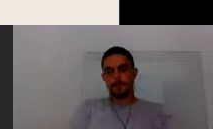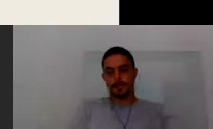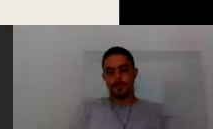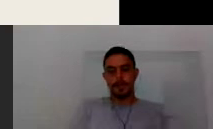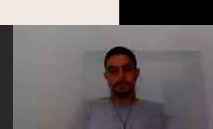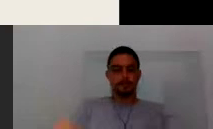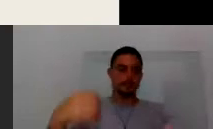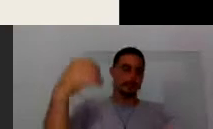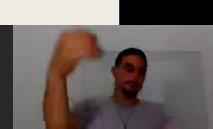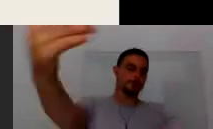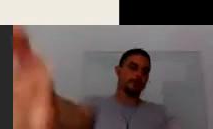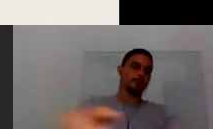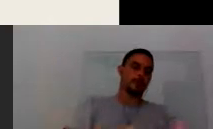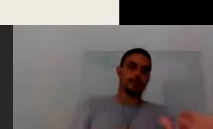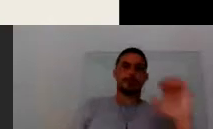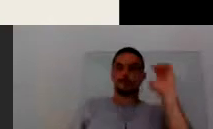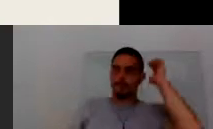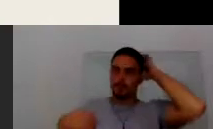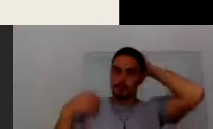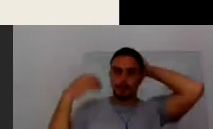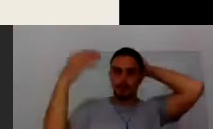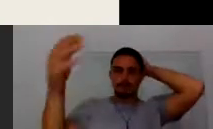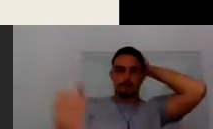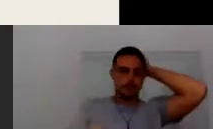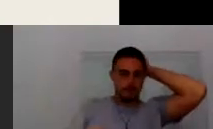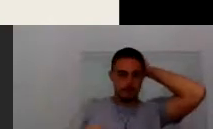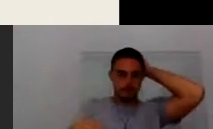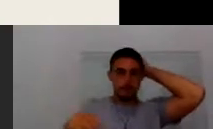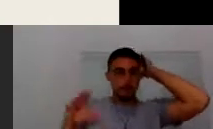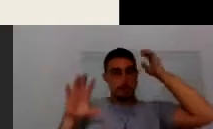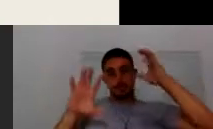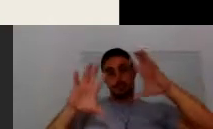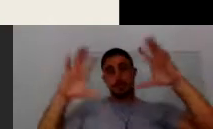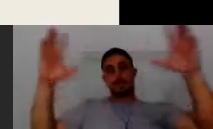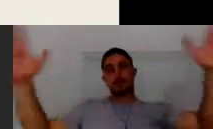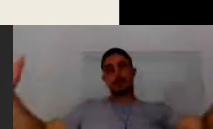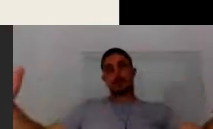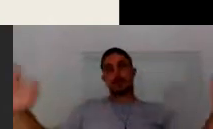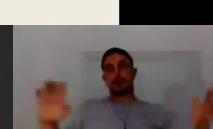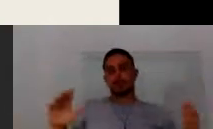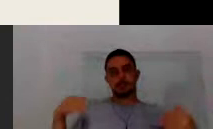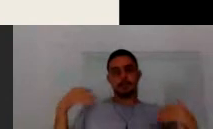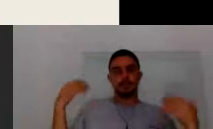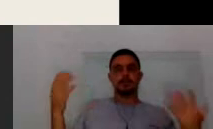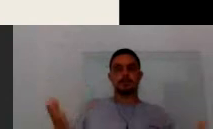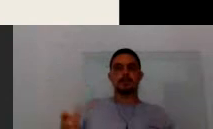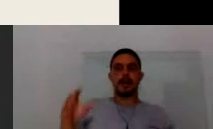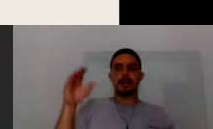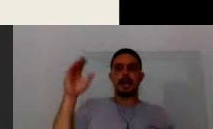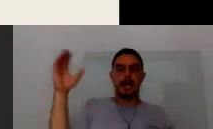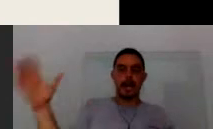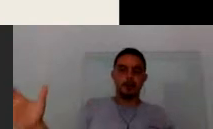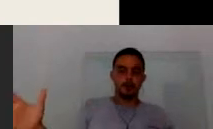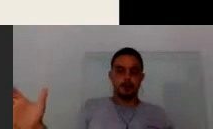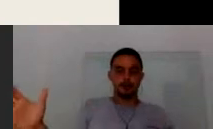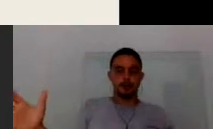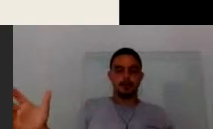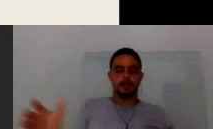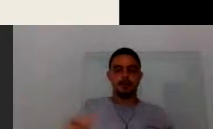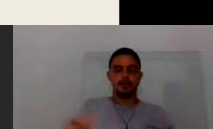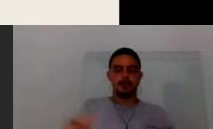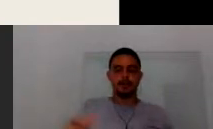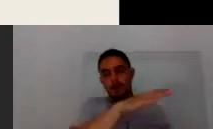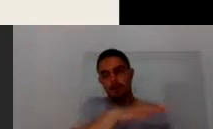implantar lá, ok? Então, vocês como profissionais da agronomia, como profissionais do agronegócio, vocês vão chegar na propriedade, se vocês observarem